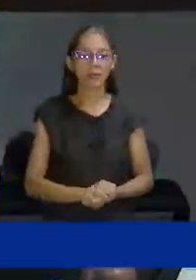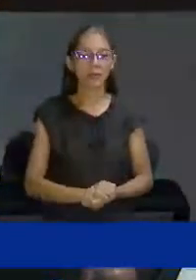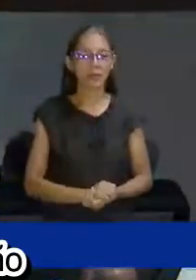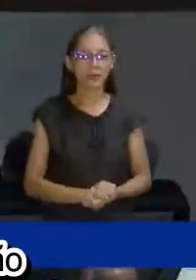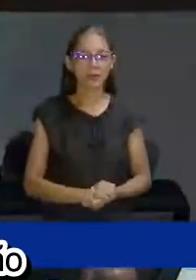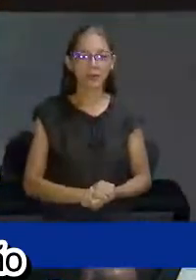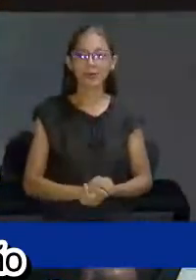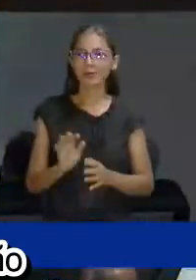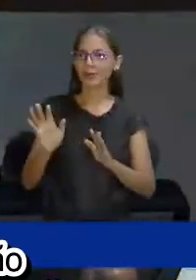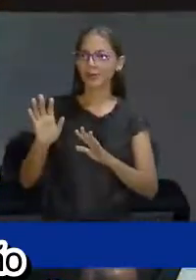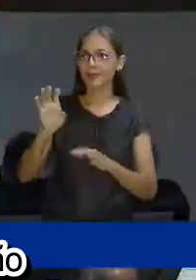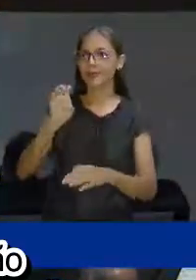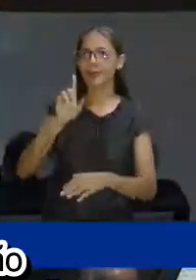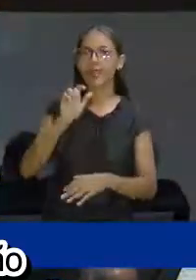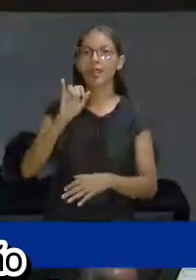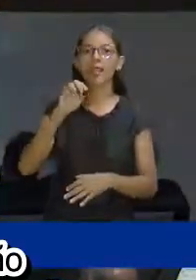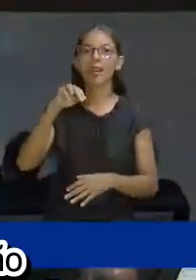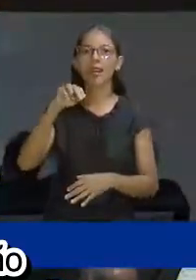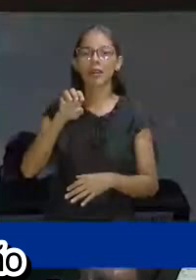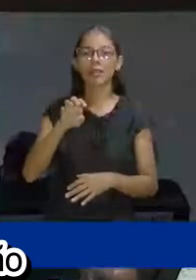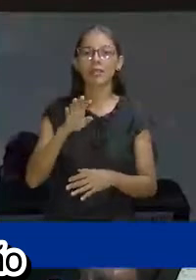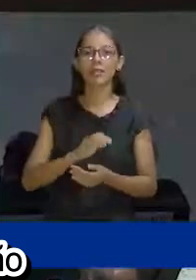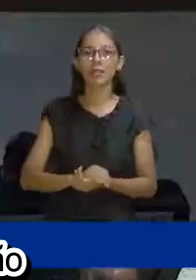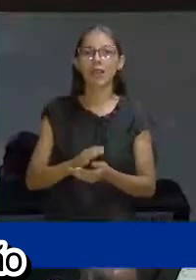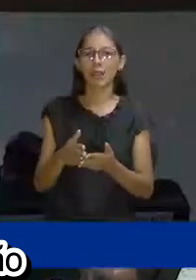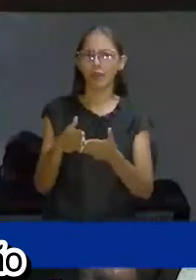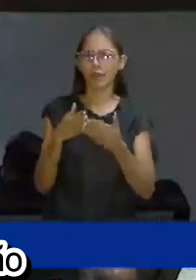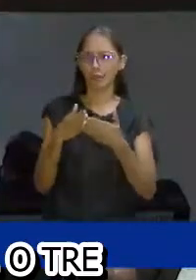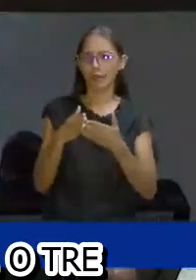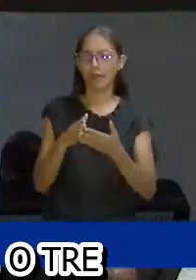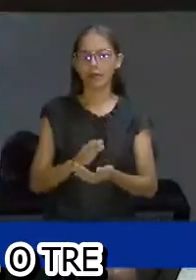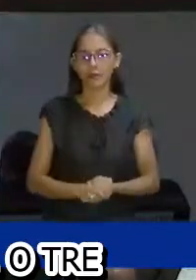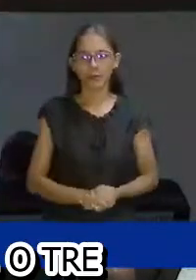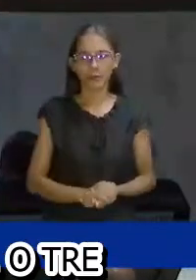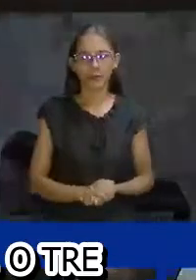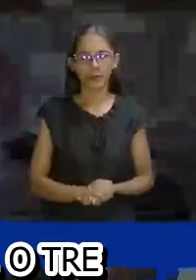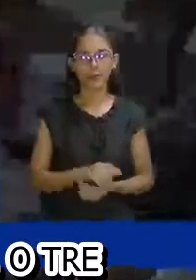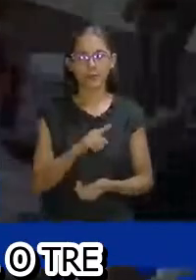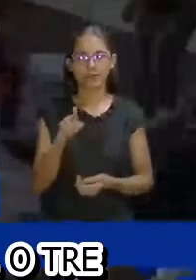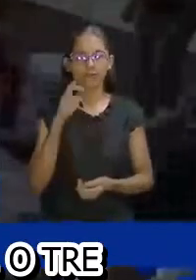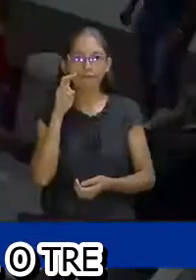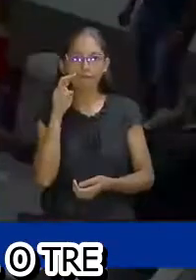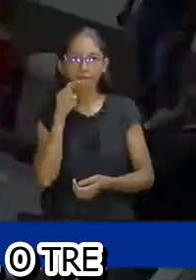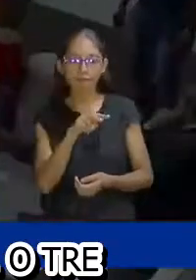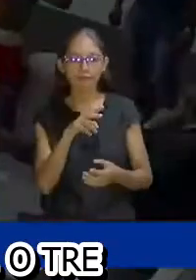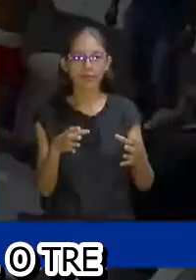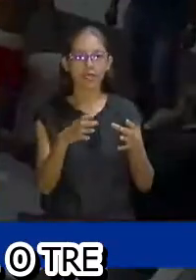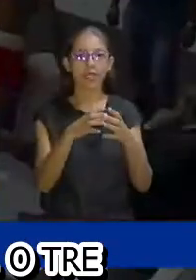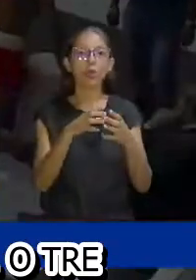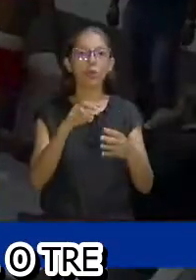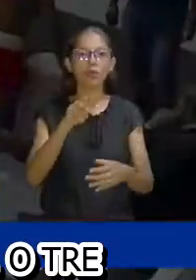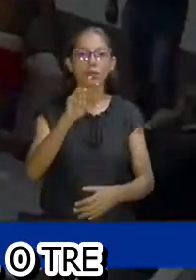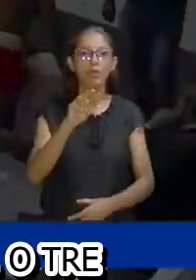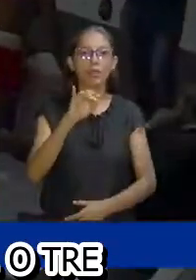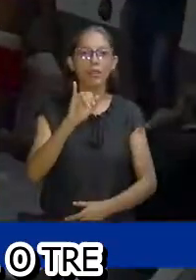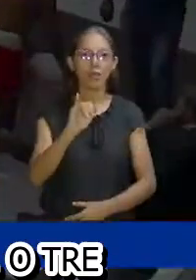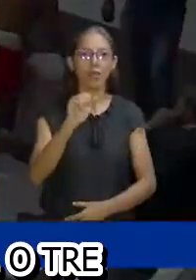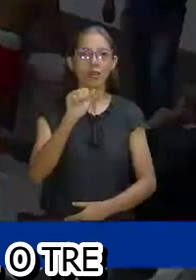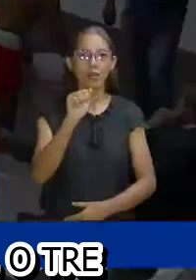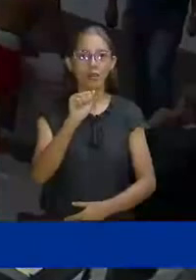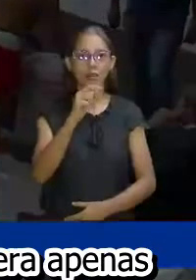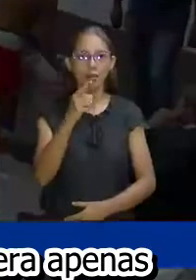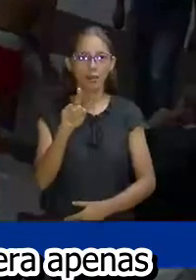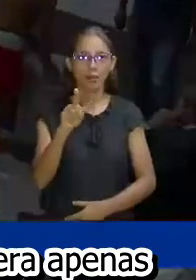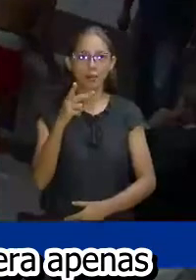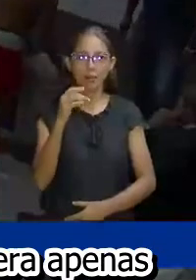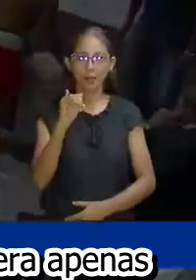protocolo. Com toda certeza. A comunidade que vocês estão vendo, é a comunidade Wayampi, é da Perimetral Norte. O